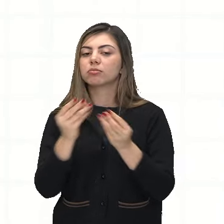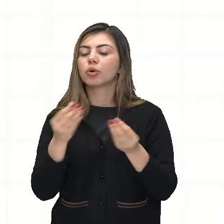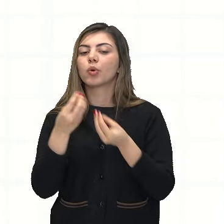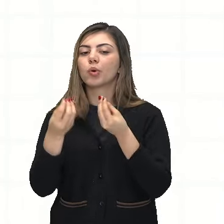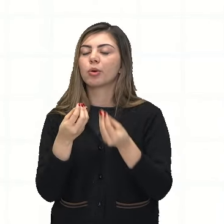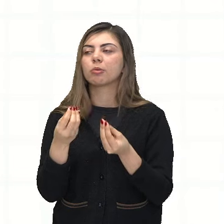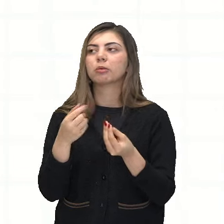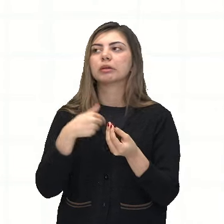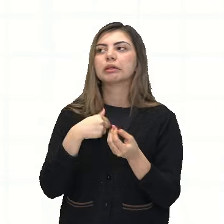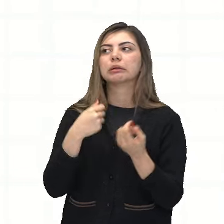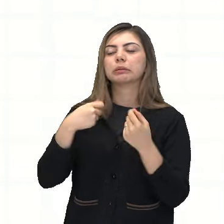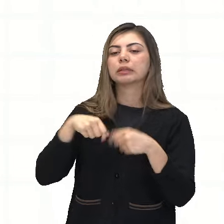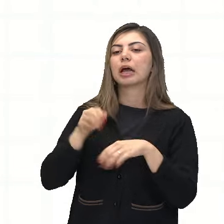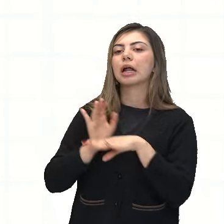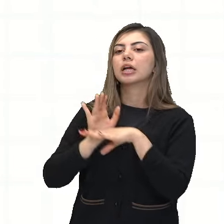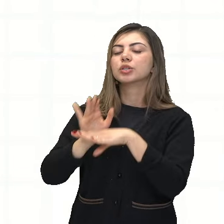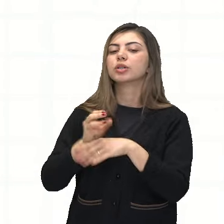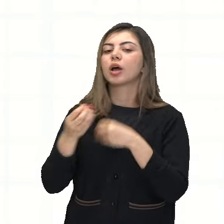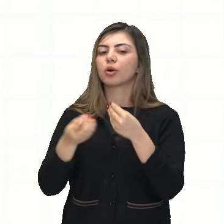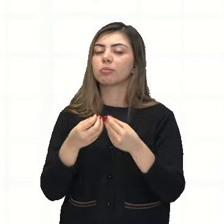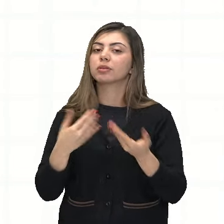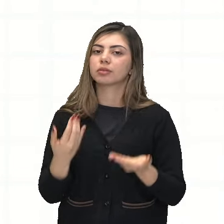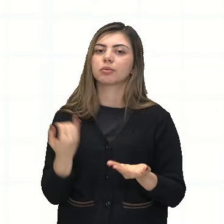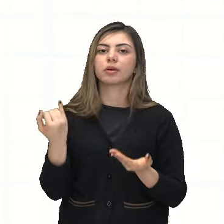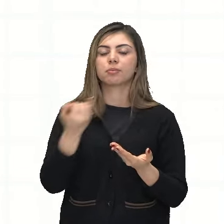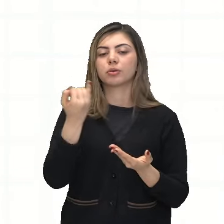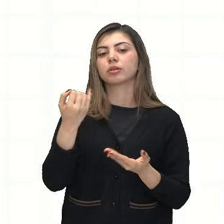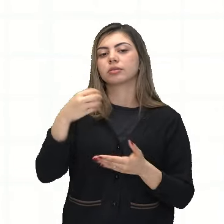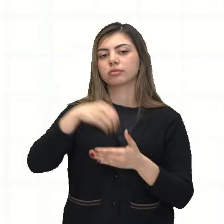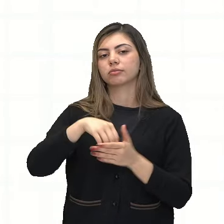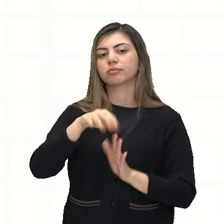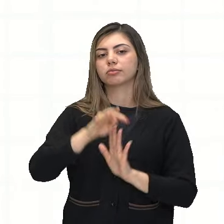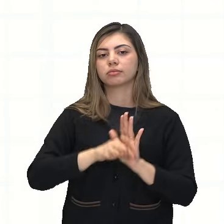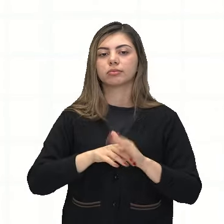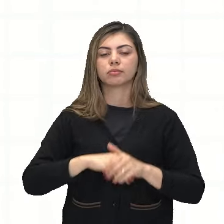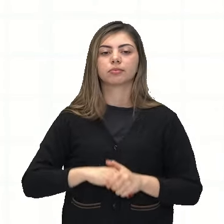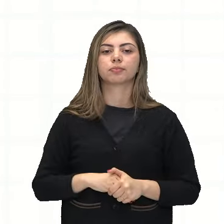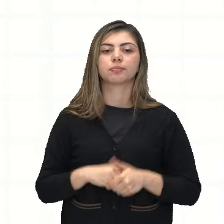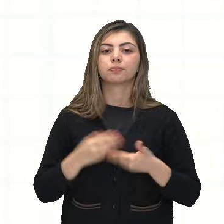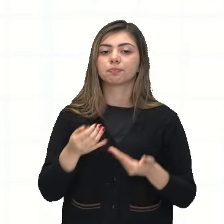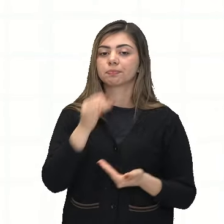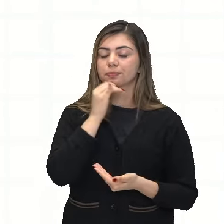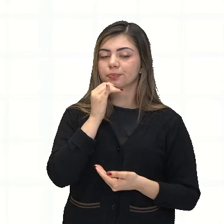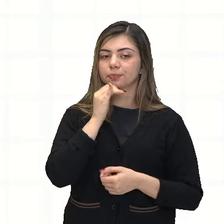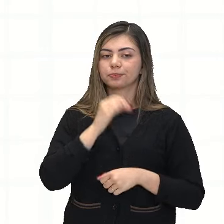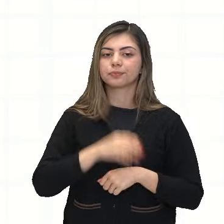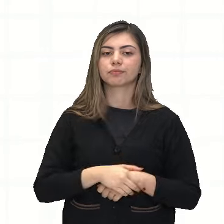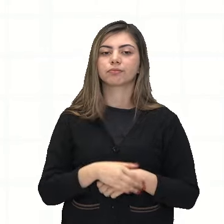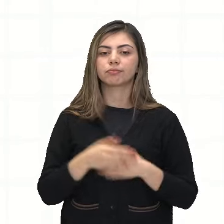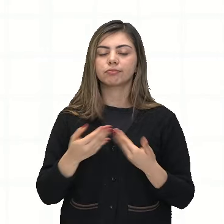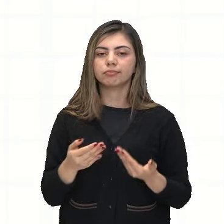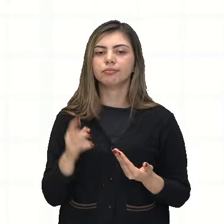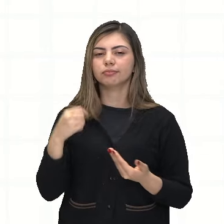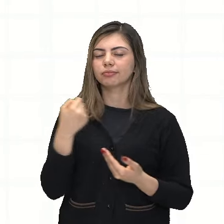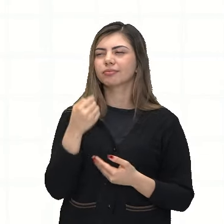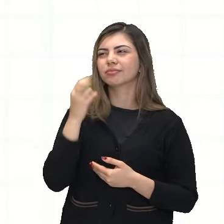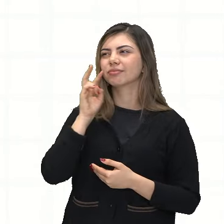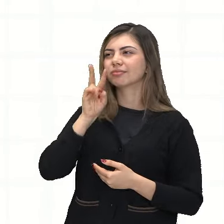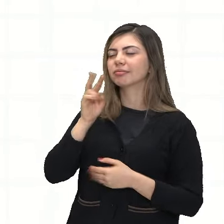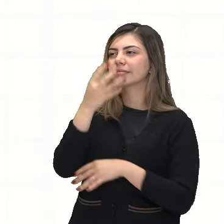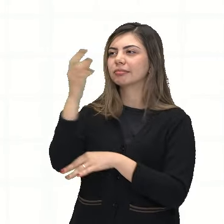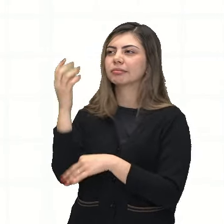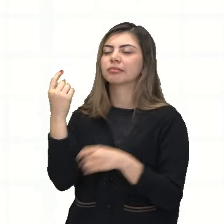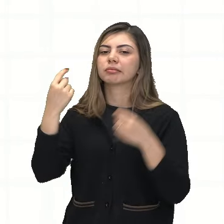para mudar aquele assunto isso é bastante importante um exemplo de conclusão diante dos Desafios ambientais sociais e